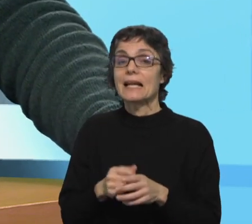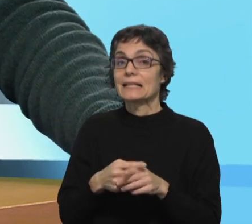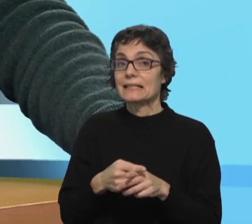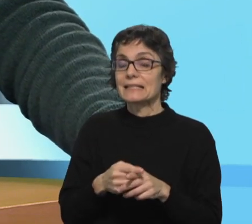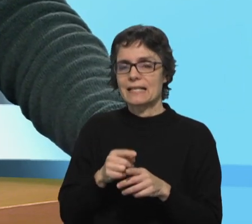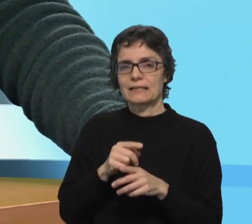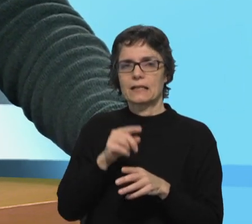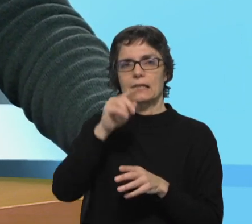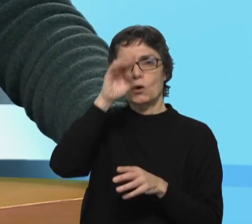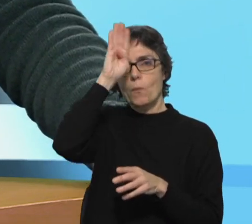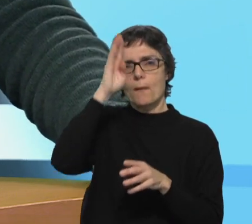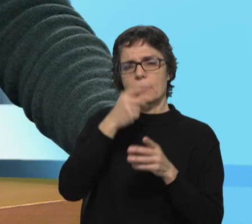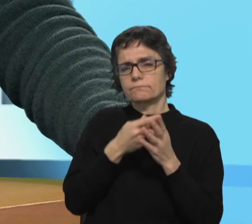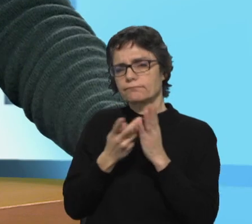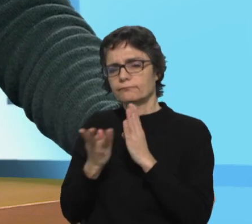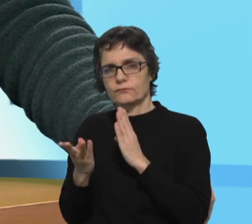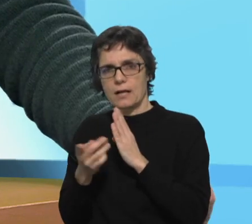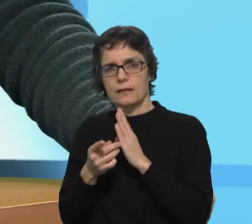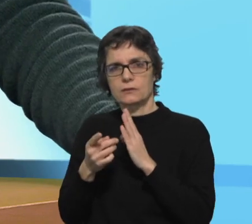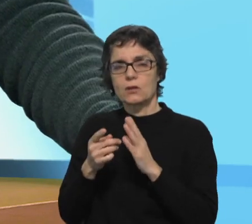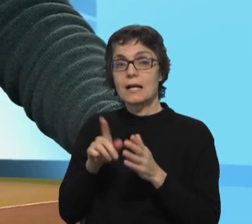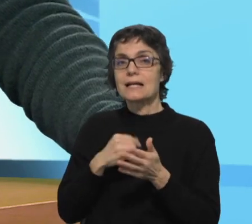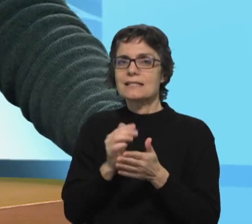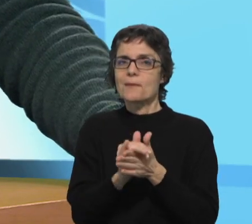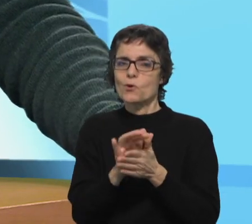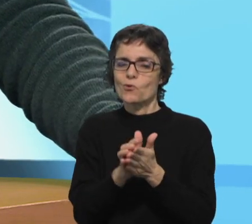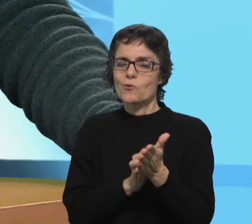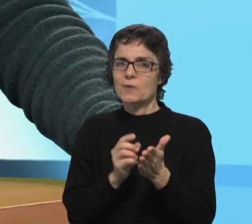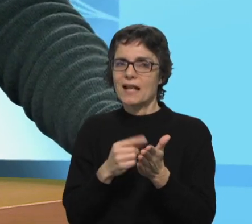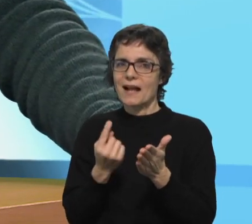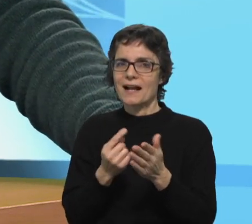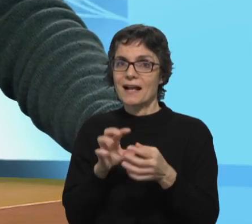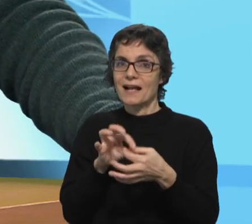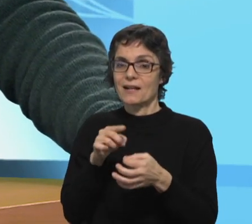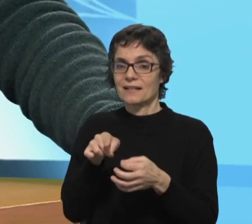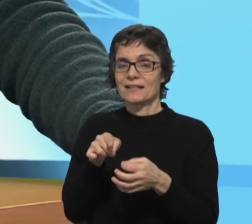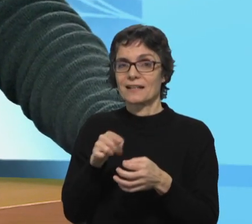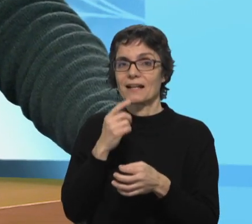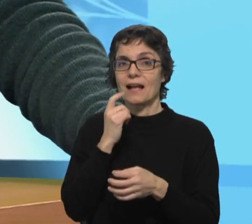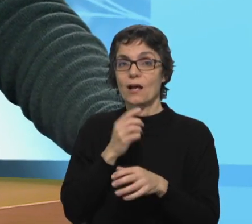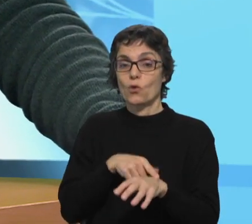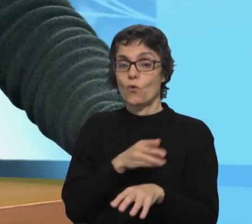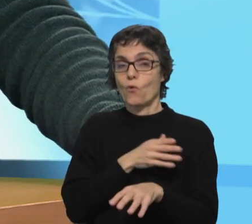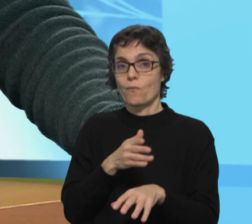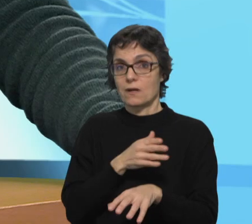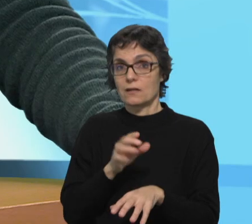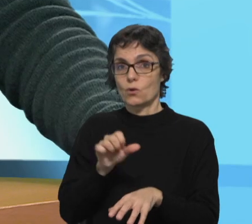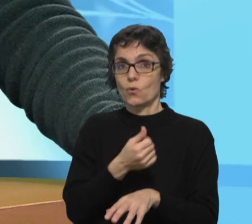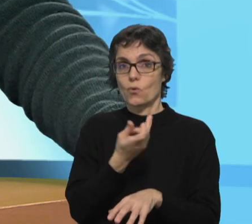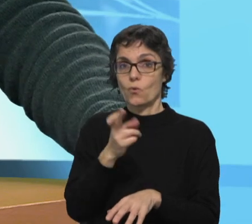Papas sempre escrevem uma mensagem para a Quaresma, não é? Todos os anos. E este ano, a mensagem do Papa